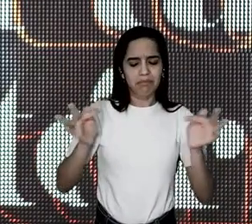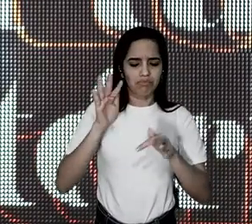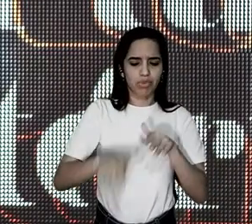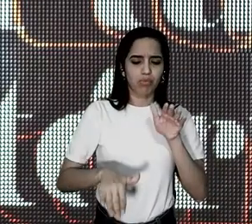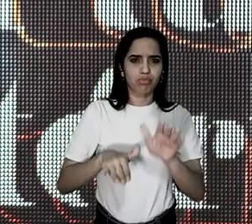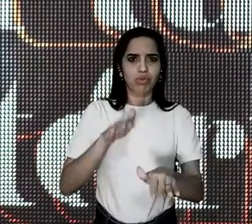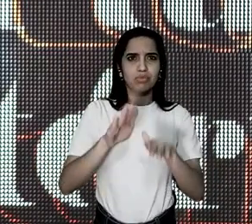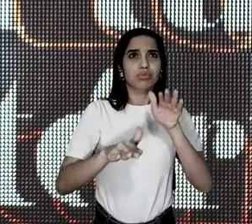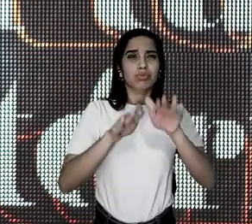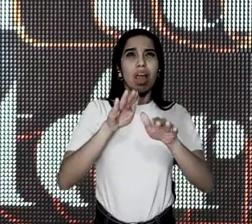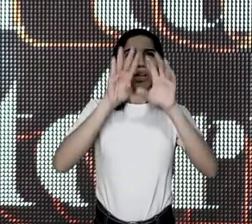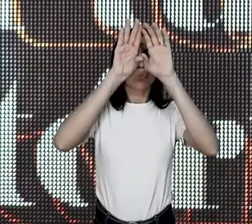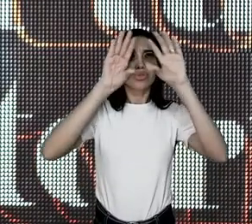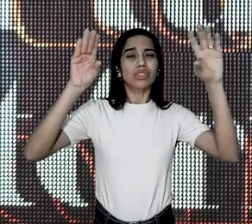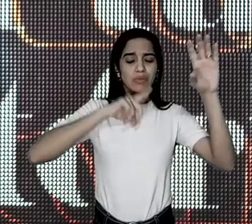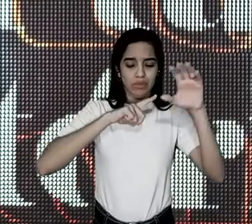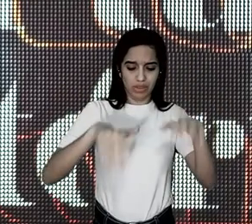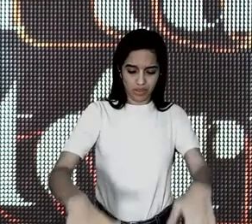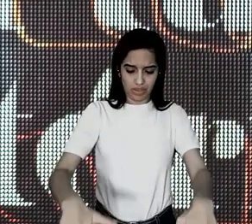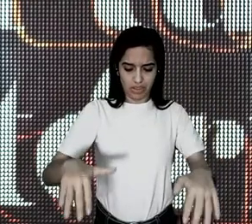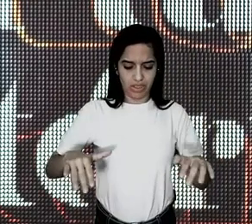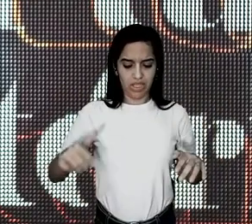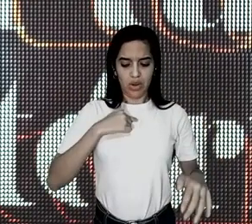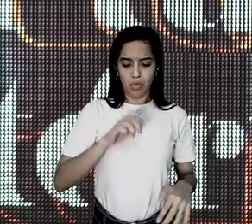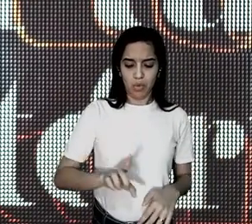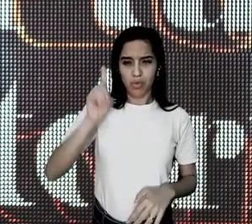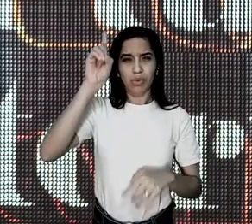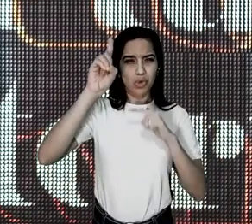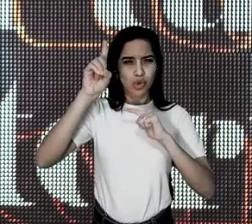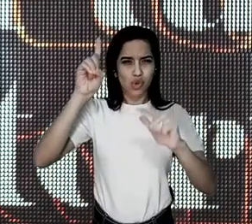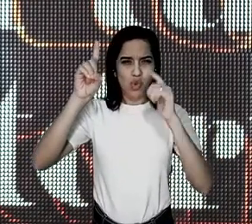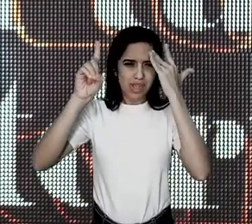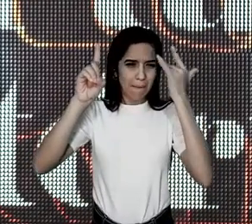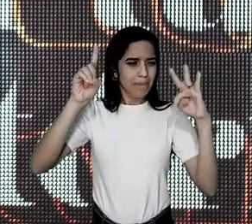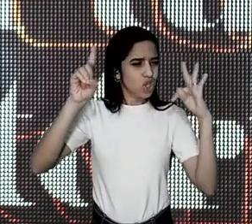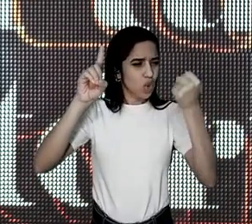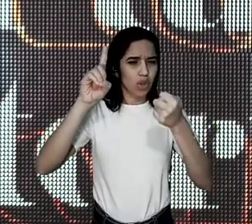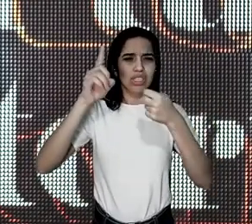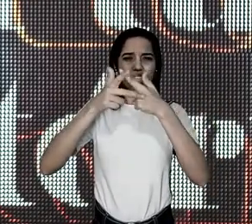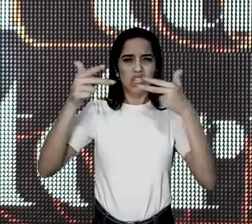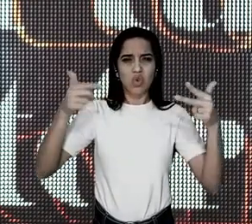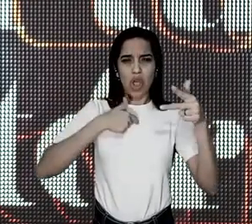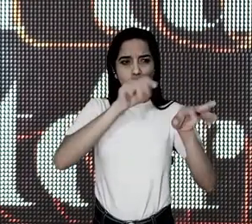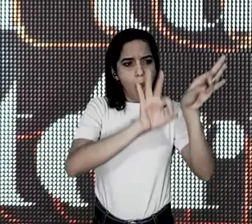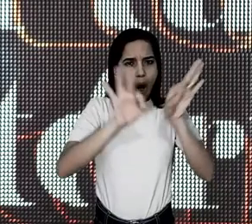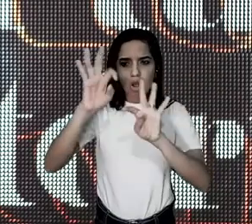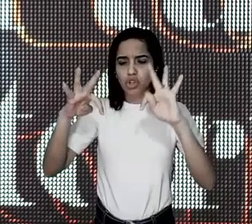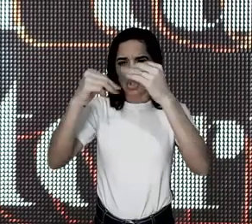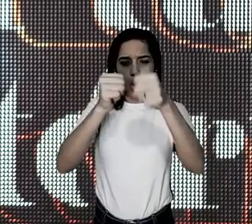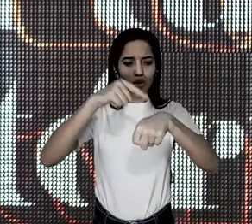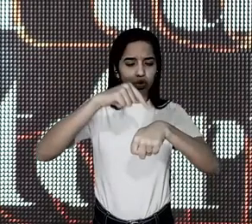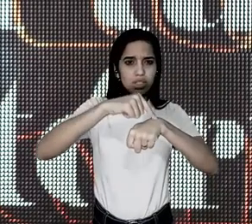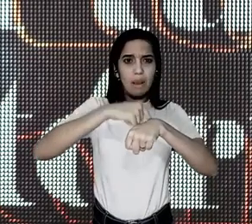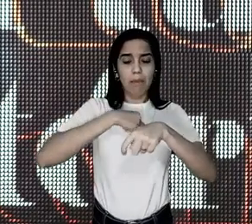céus é o meu trono, eu ainda sou onipotente, onisciente, eu ainda sou Deus Todo-Poderoso para